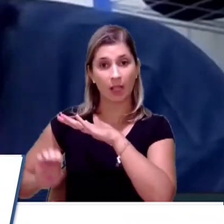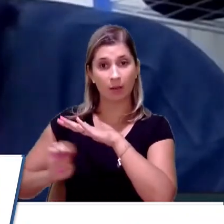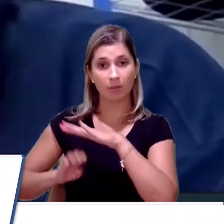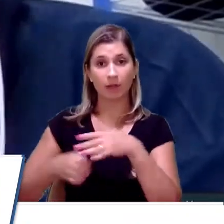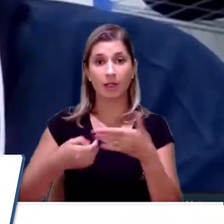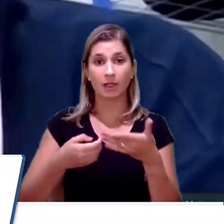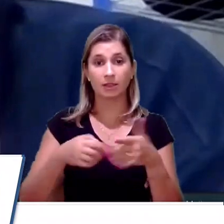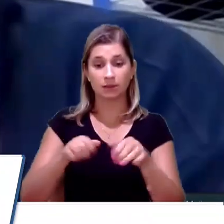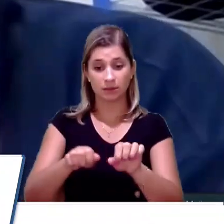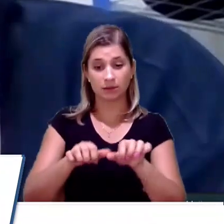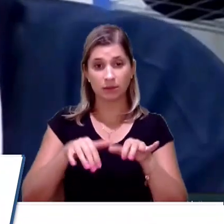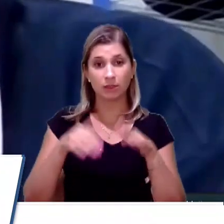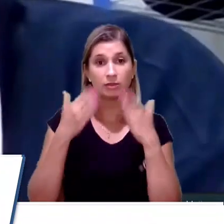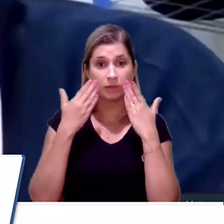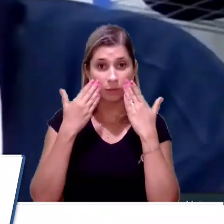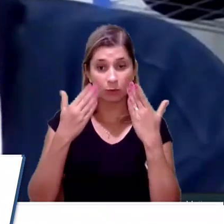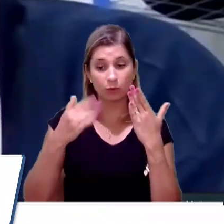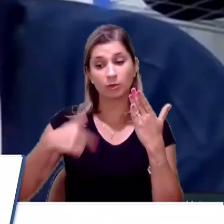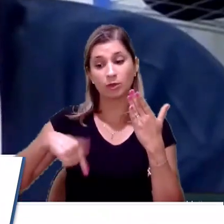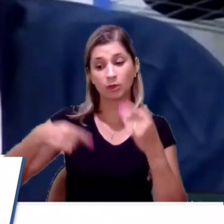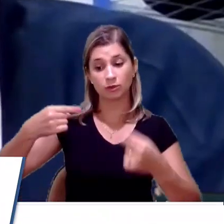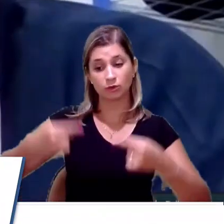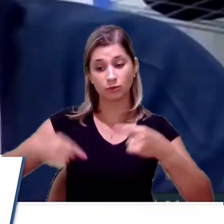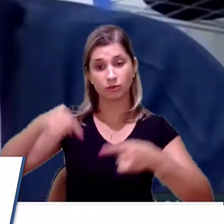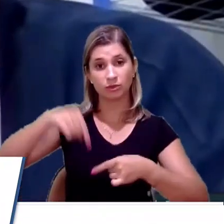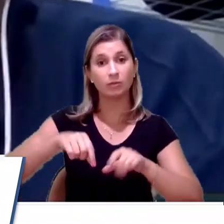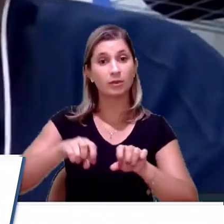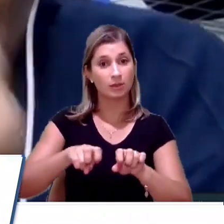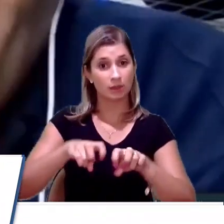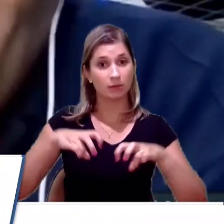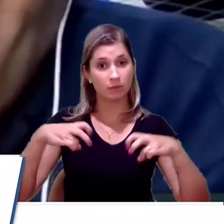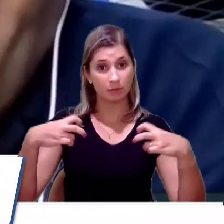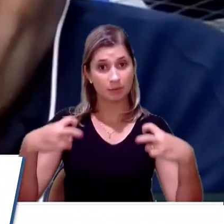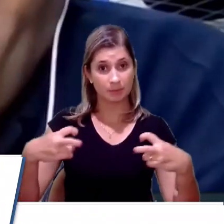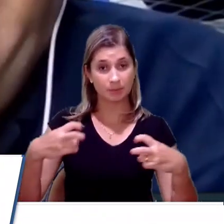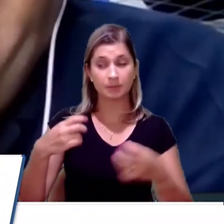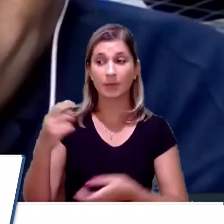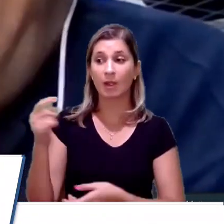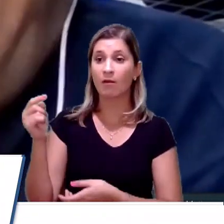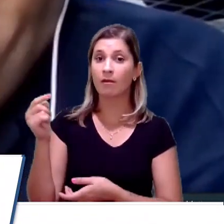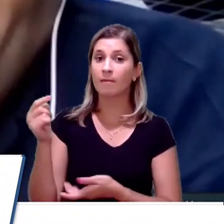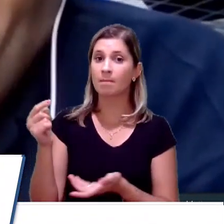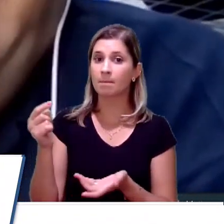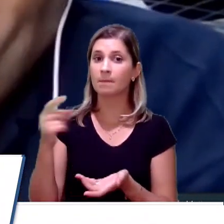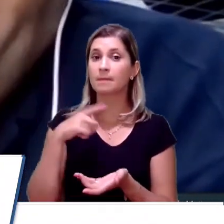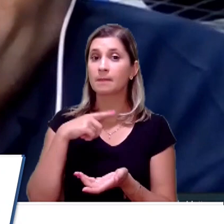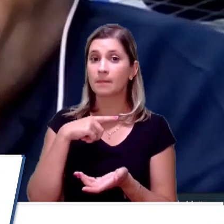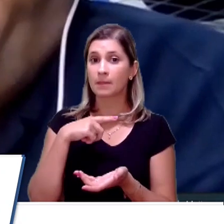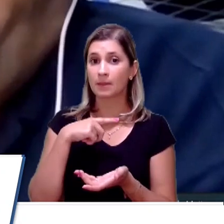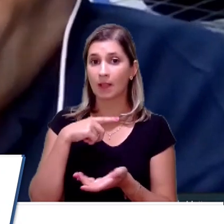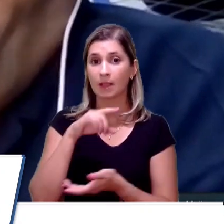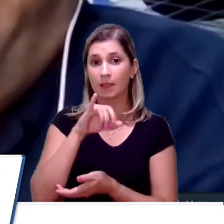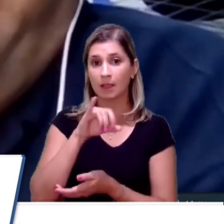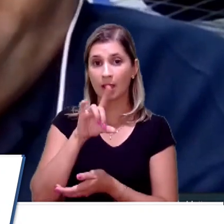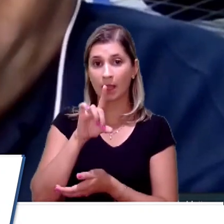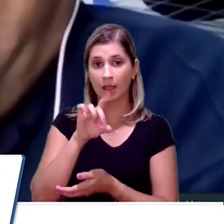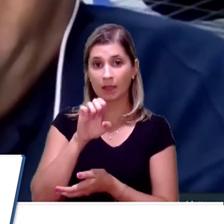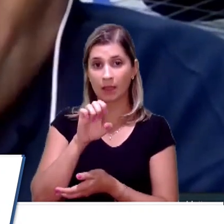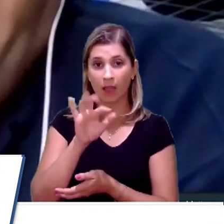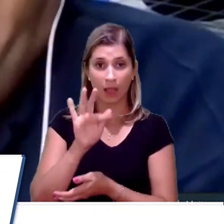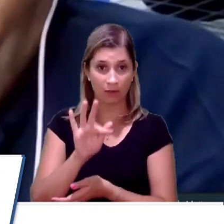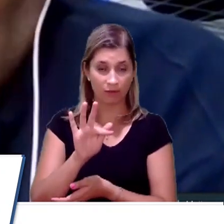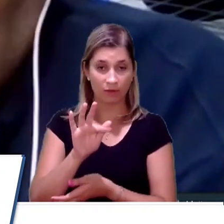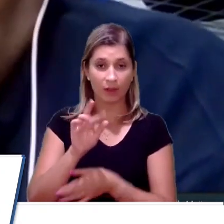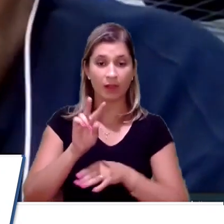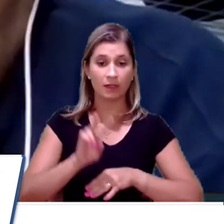e nós discutimos aqui no plenário, veio a Indef defender o transporte público. É